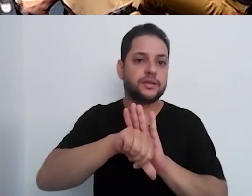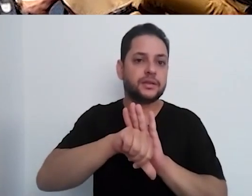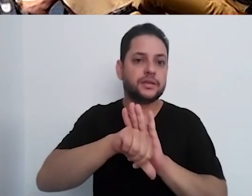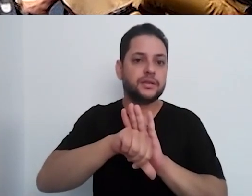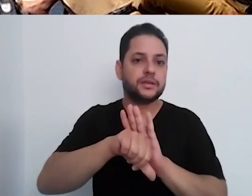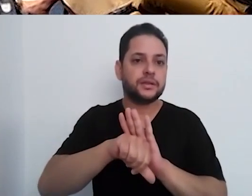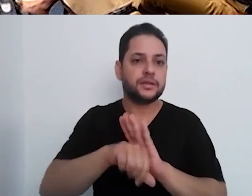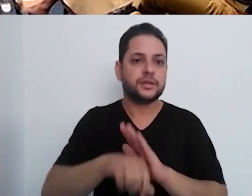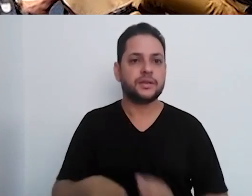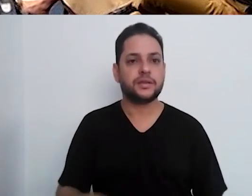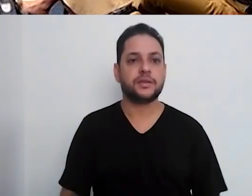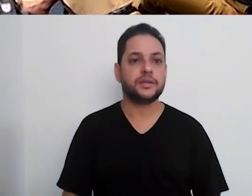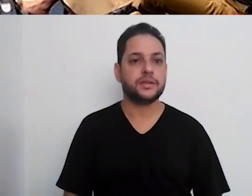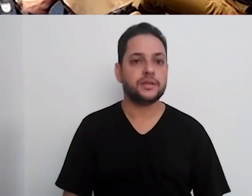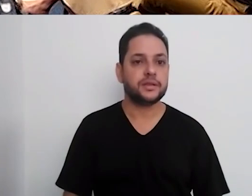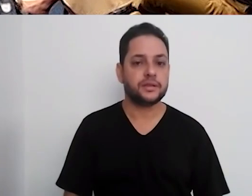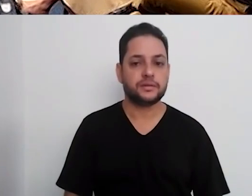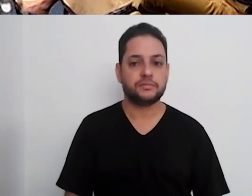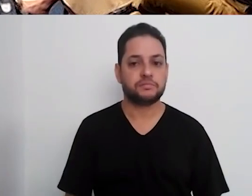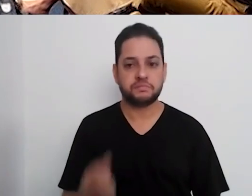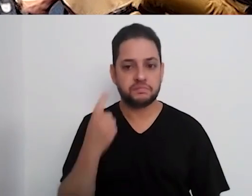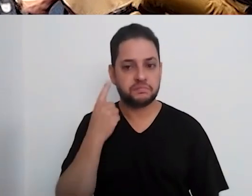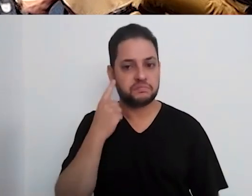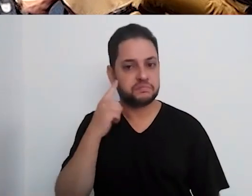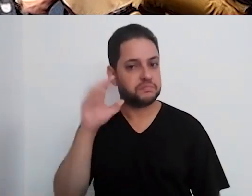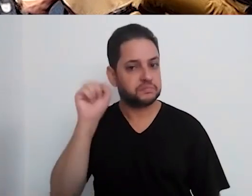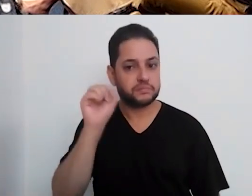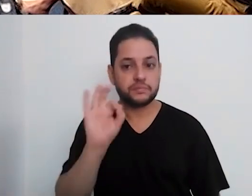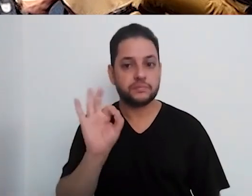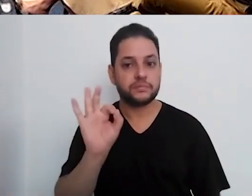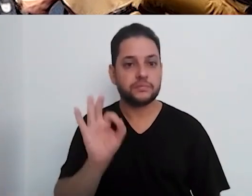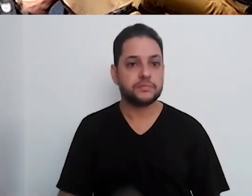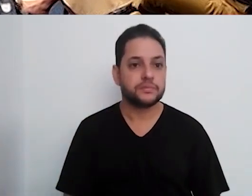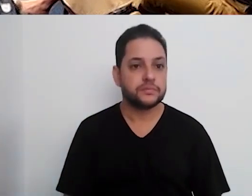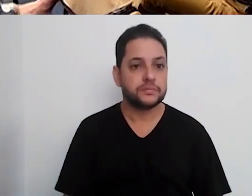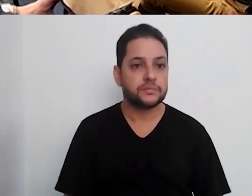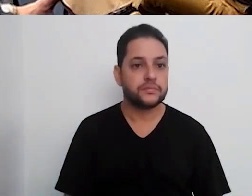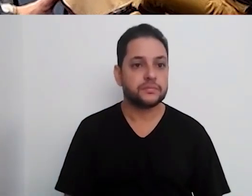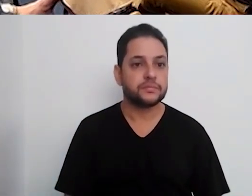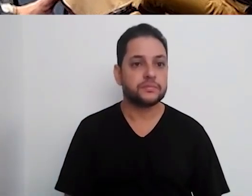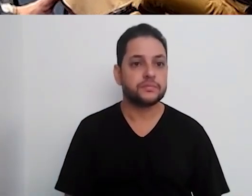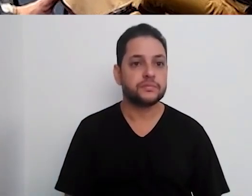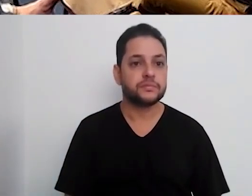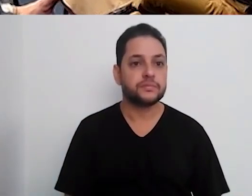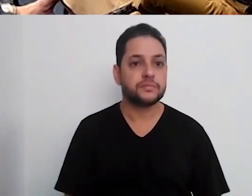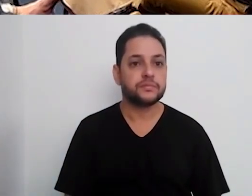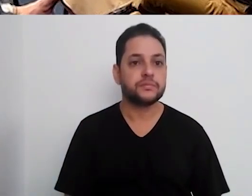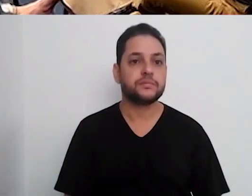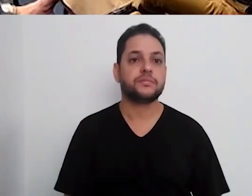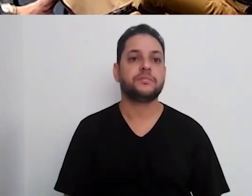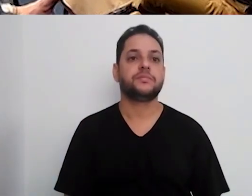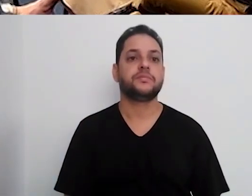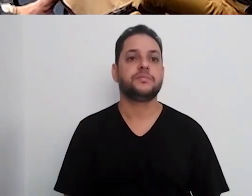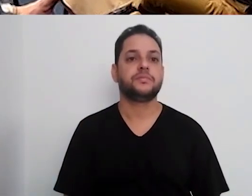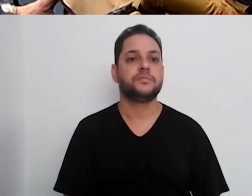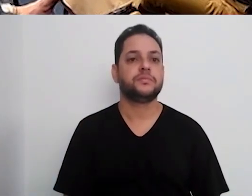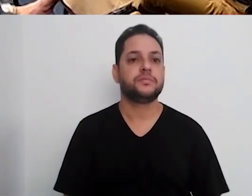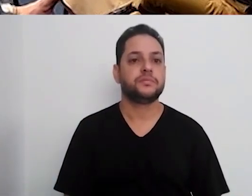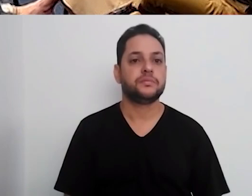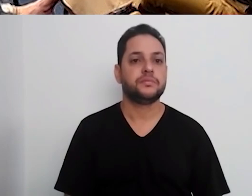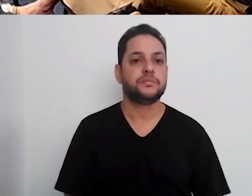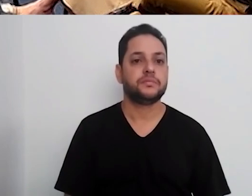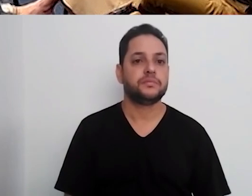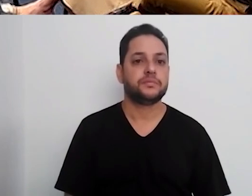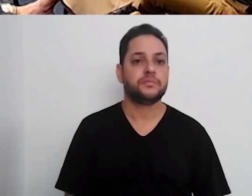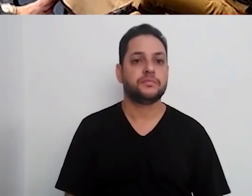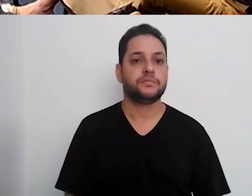meio realmente bem mais técnico, né? Do que o Carlos Lopes, uma